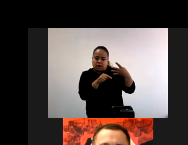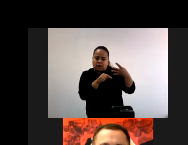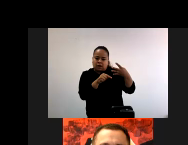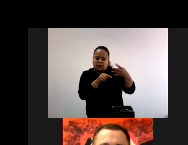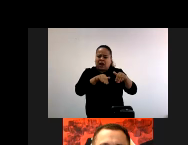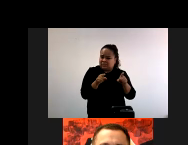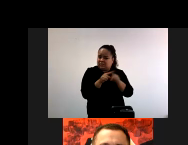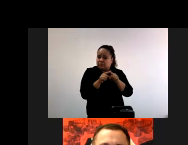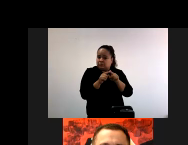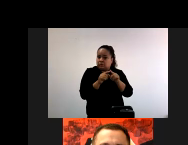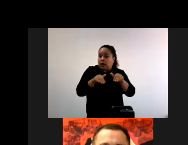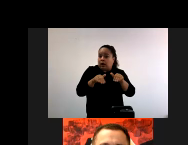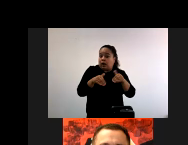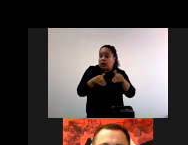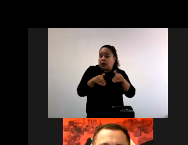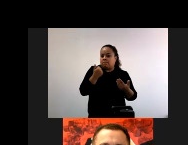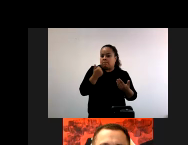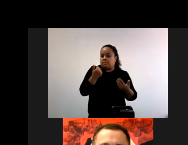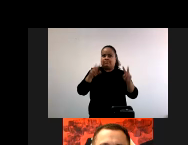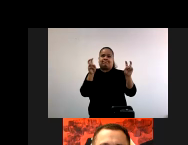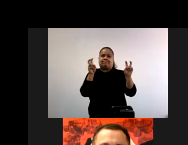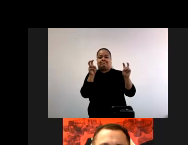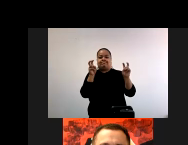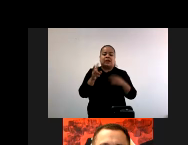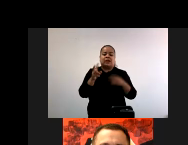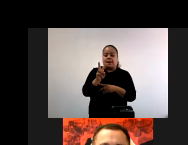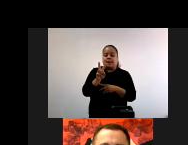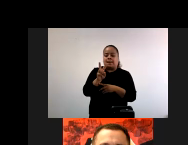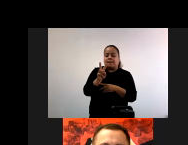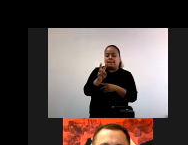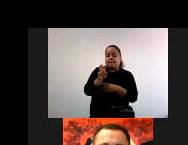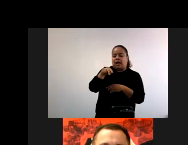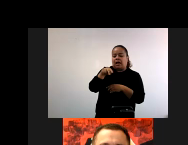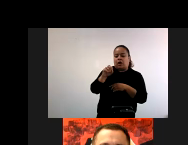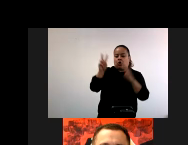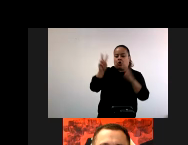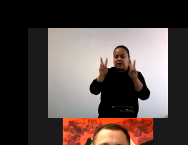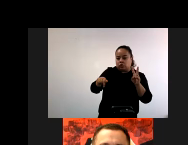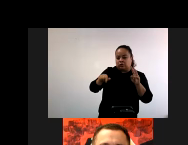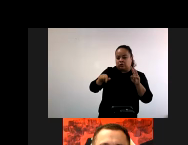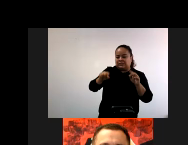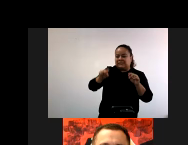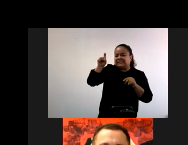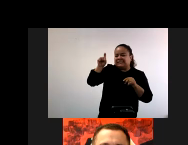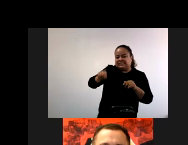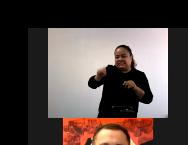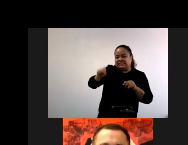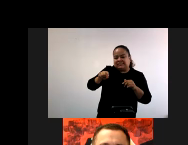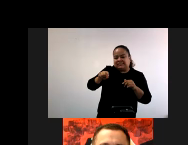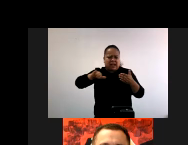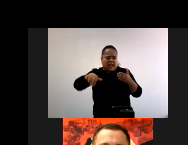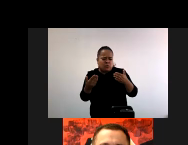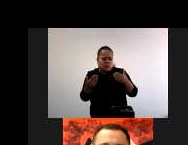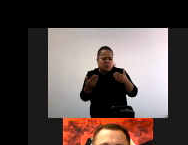verão. E também se fala da necessidade de ter a